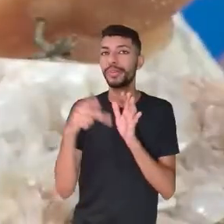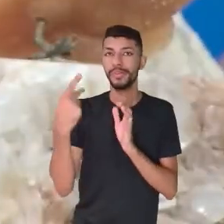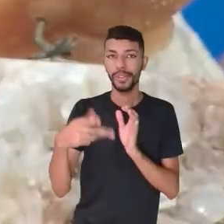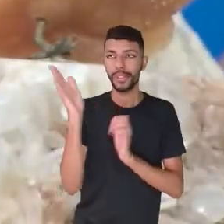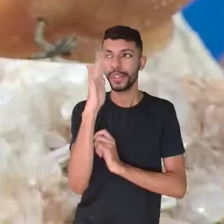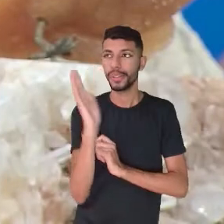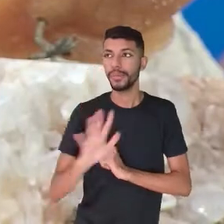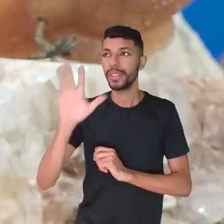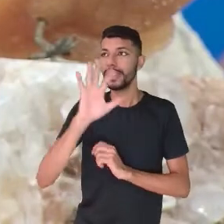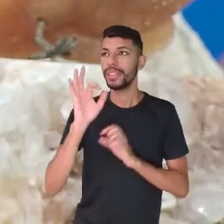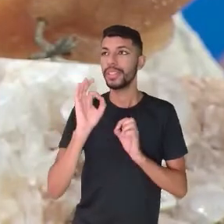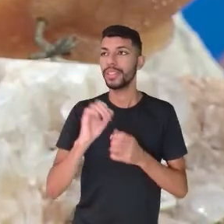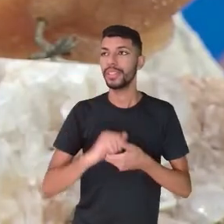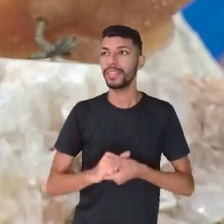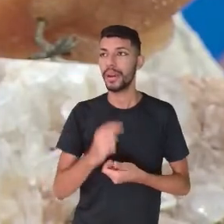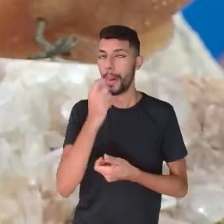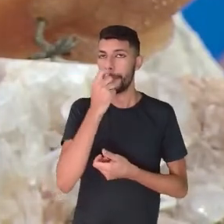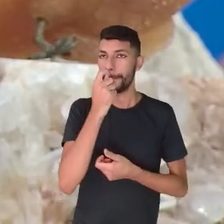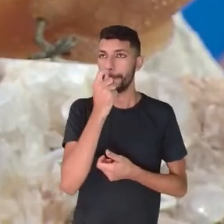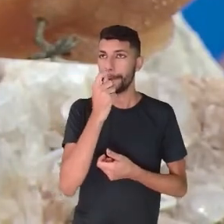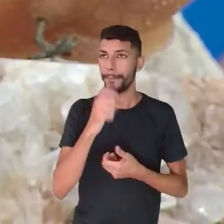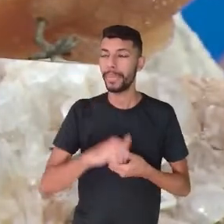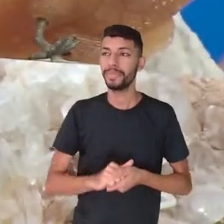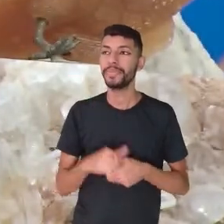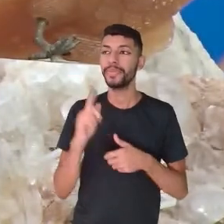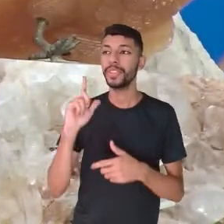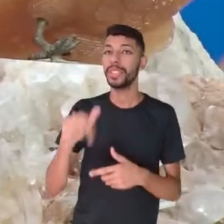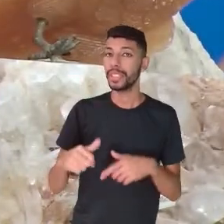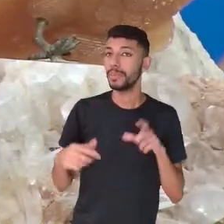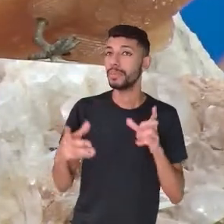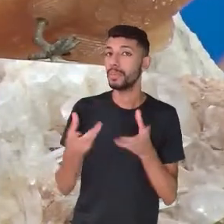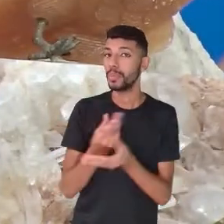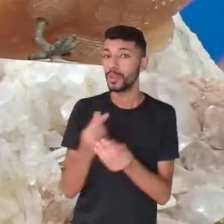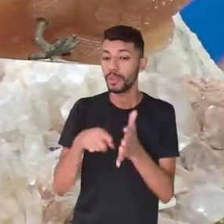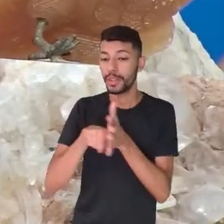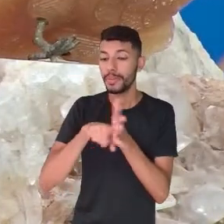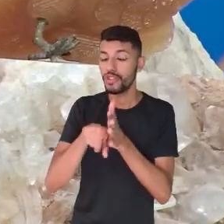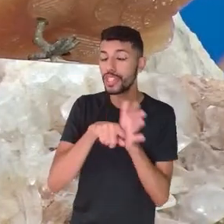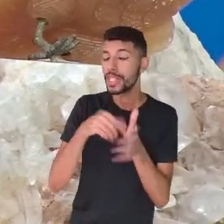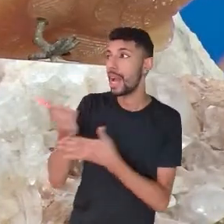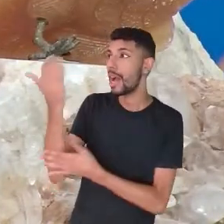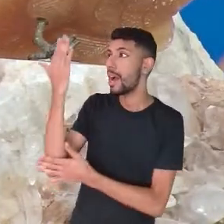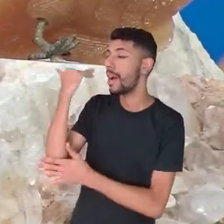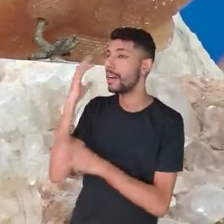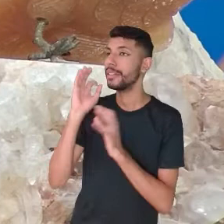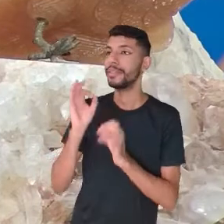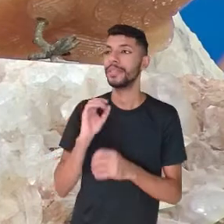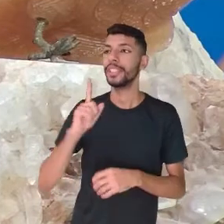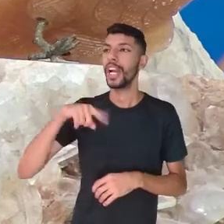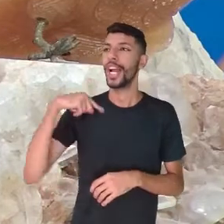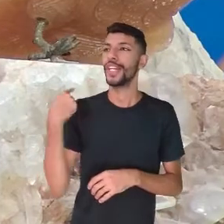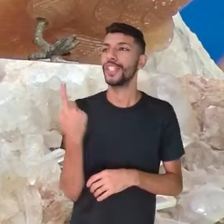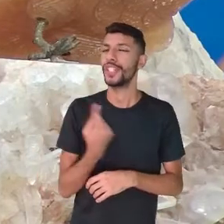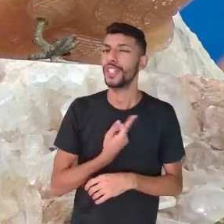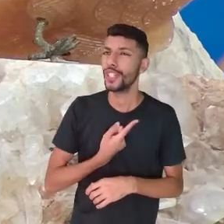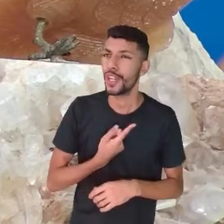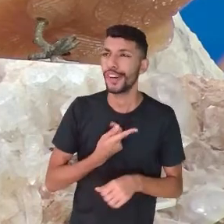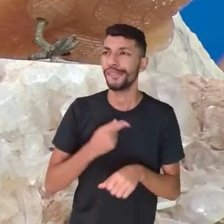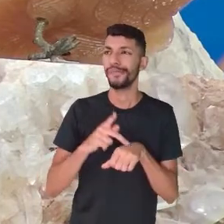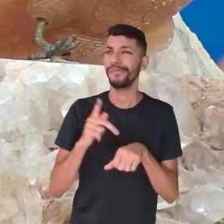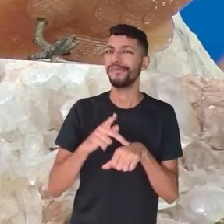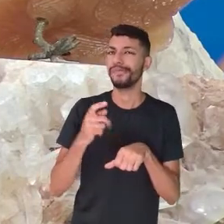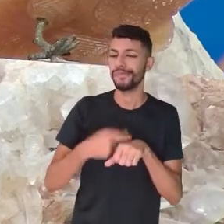explorado, deixa eu ver onde é que eu vou pegar. Ele foi muito explorado, né, no passado, essas nossas riquezas foram levadas,